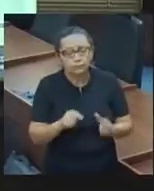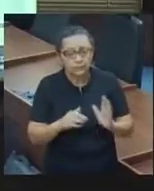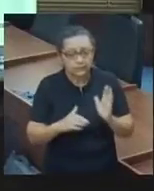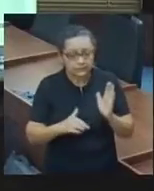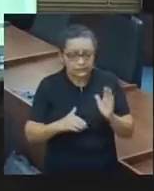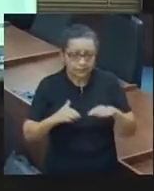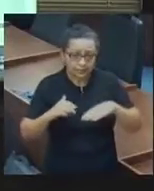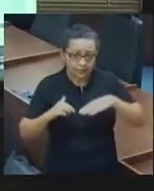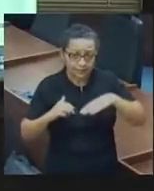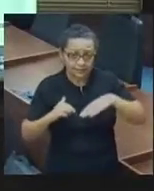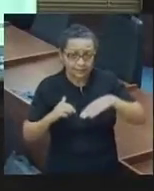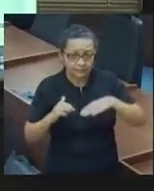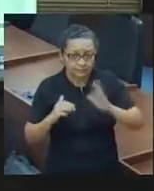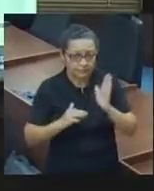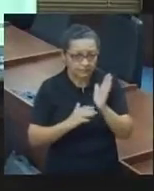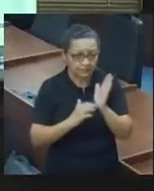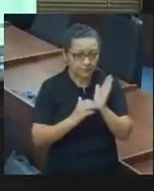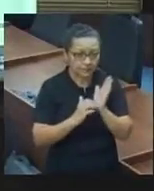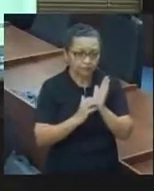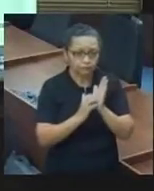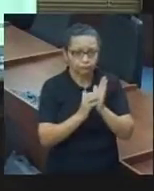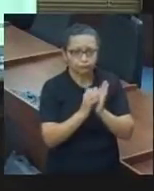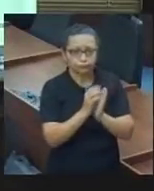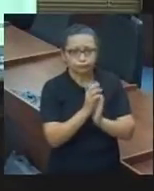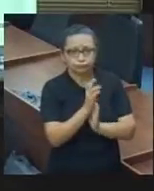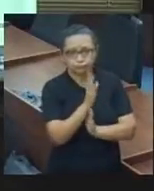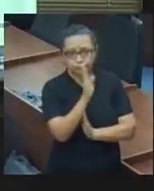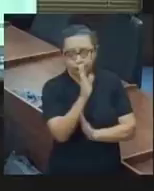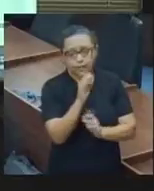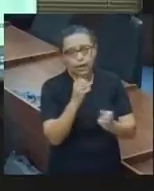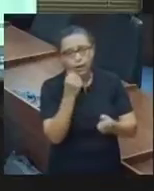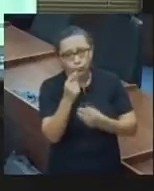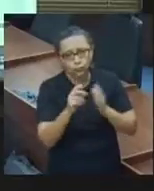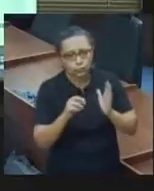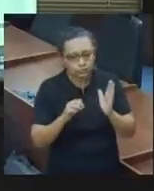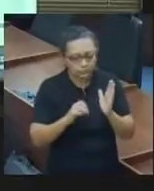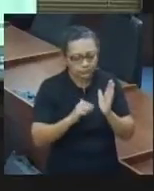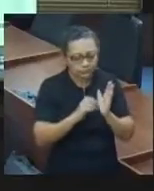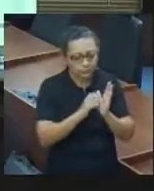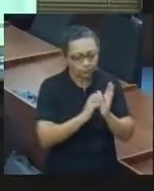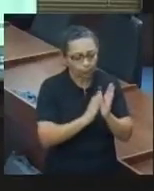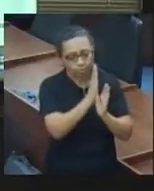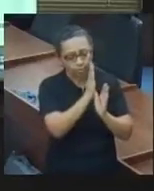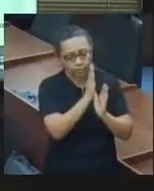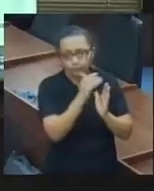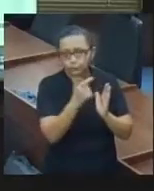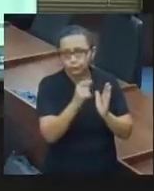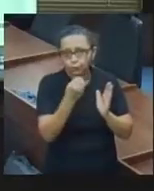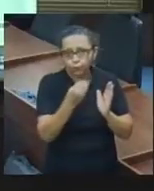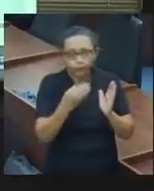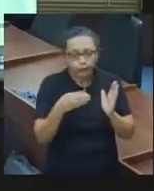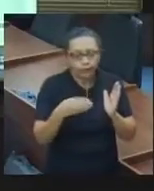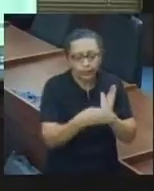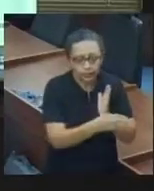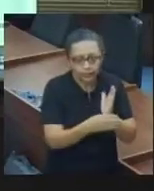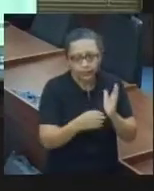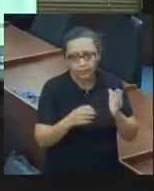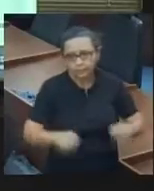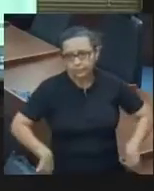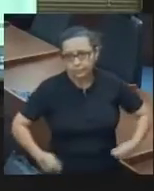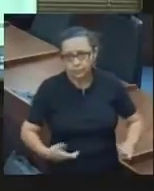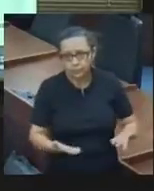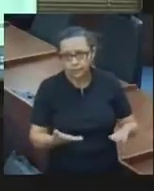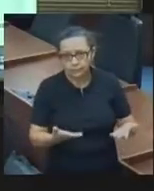inclinada para cima com alguns degraus e não tinha como entrar cada um cadeirante